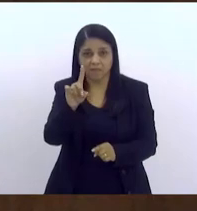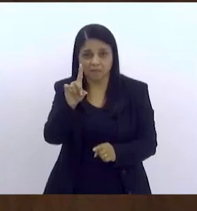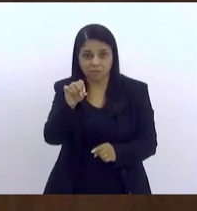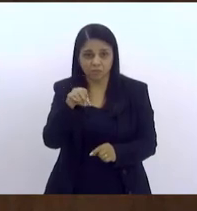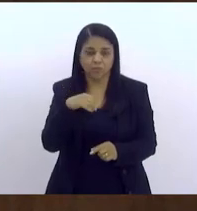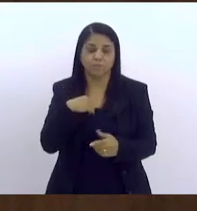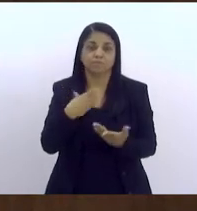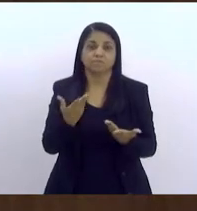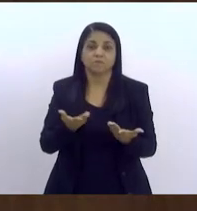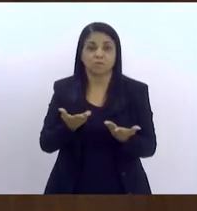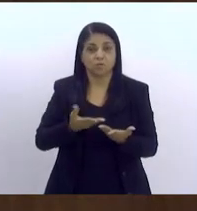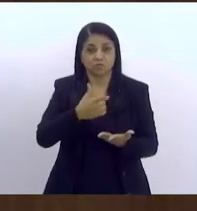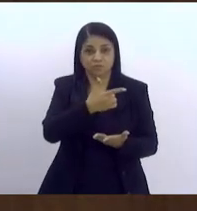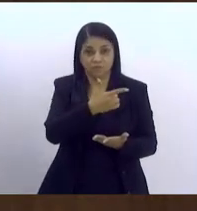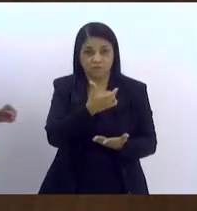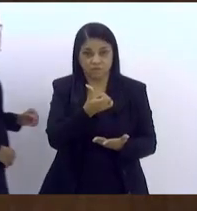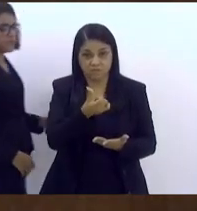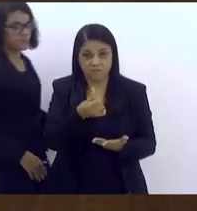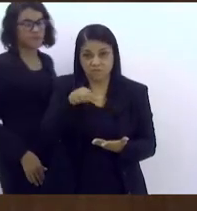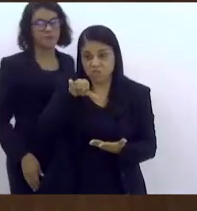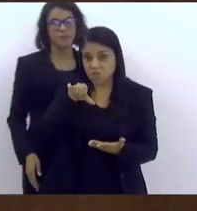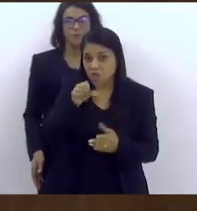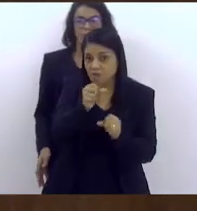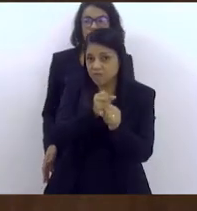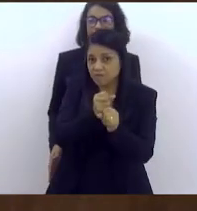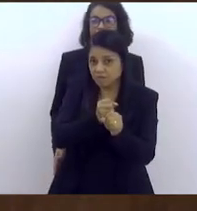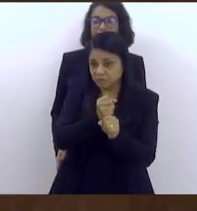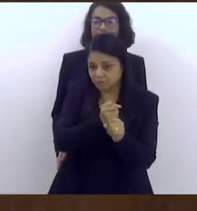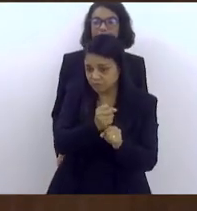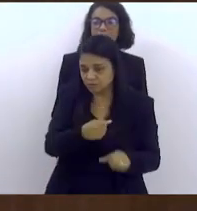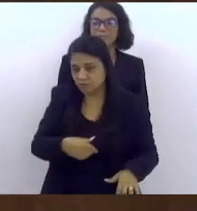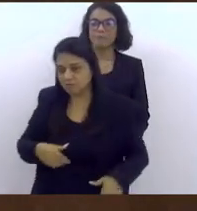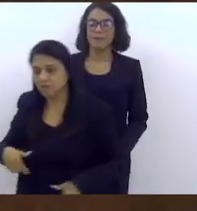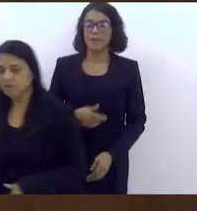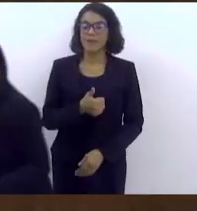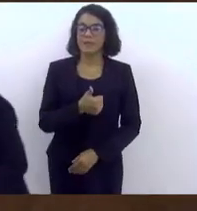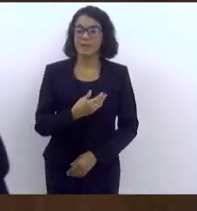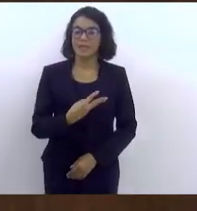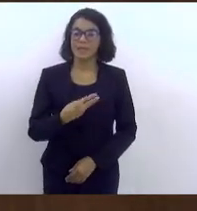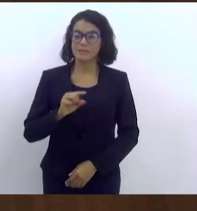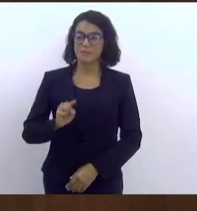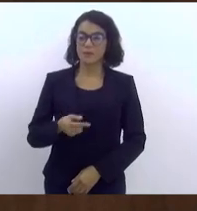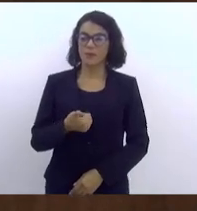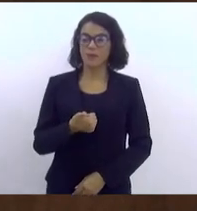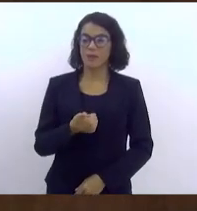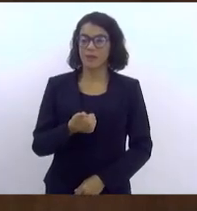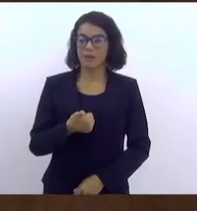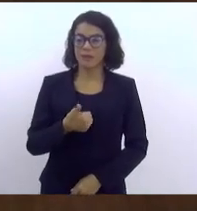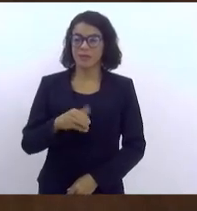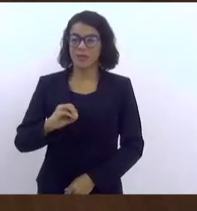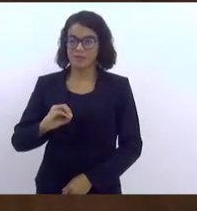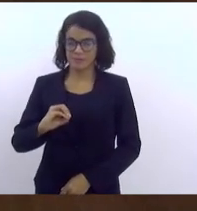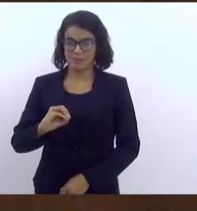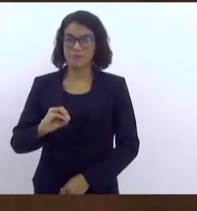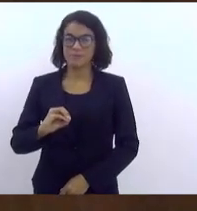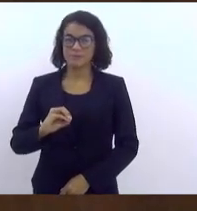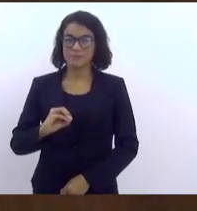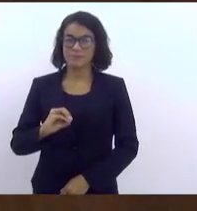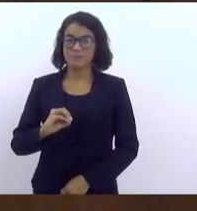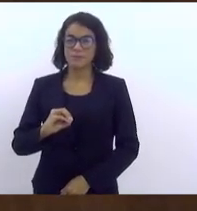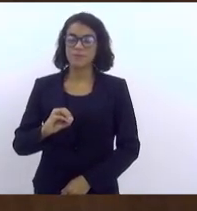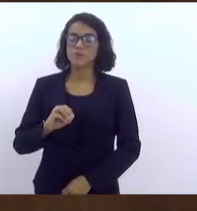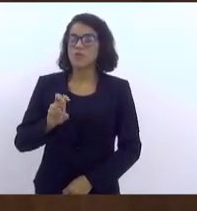hoje dia 26 9 anos a lei 13.010 do menino Bernardo só